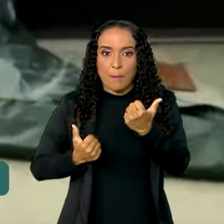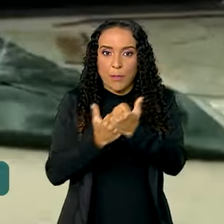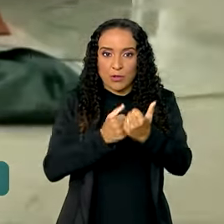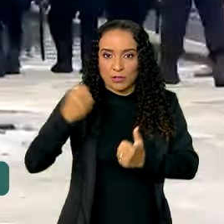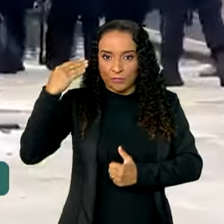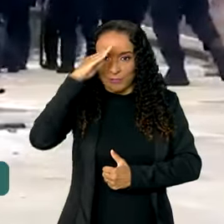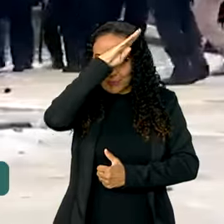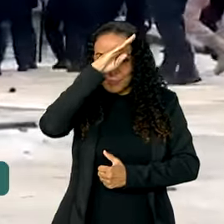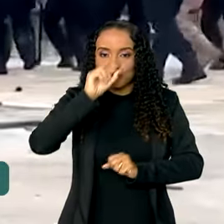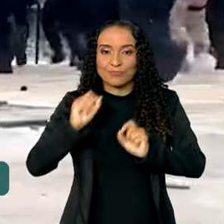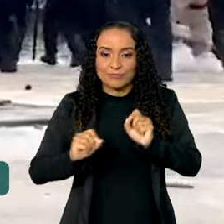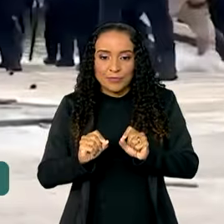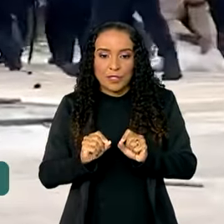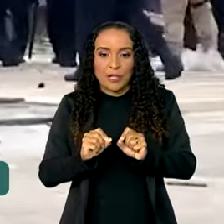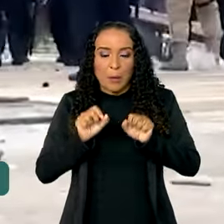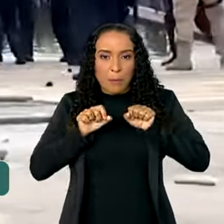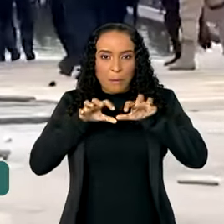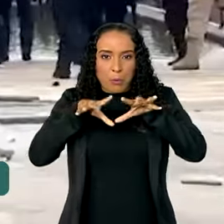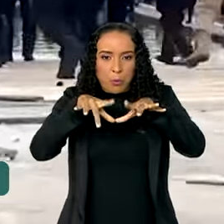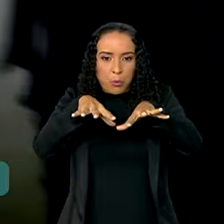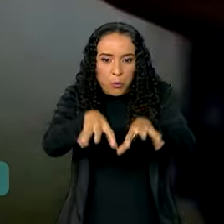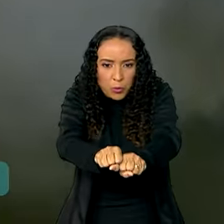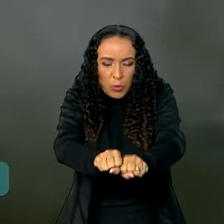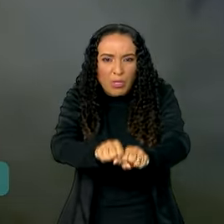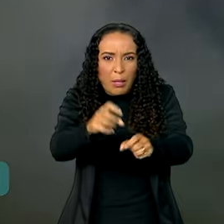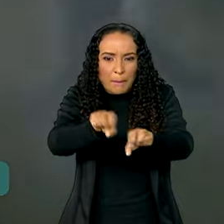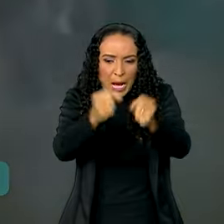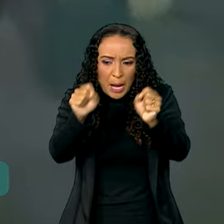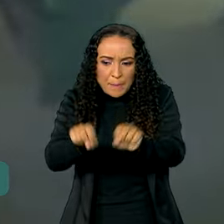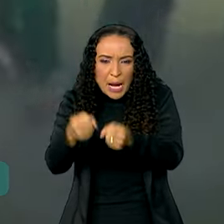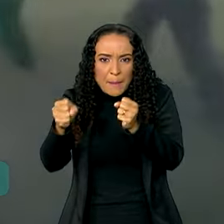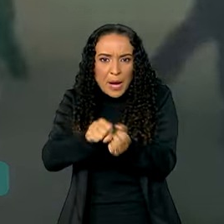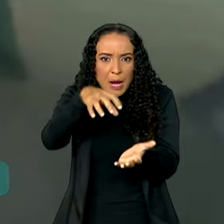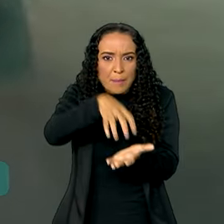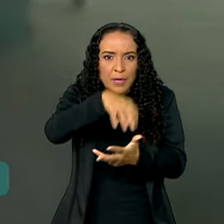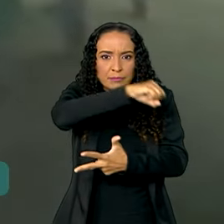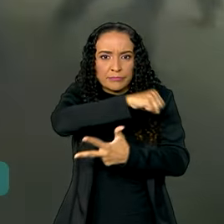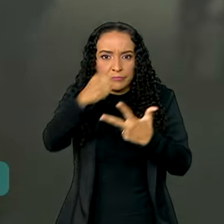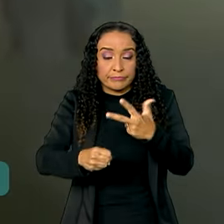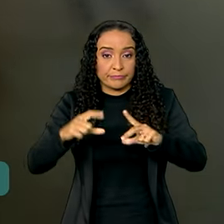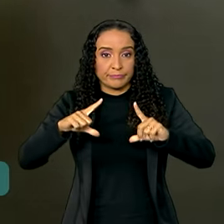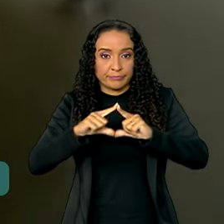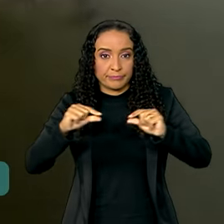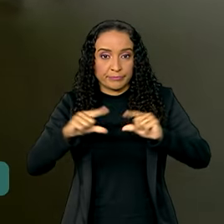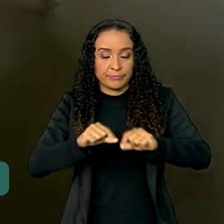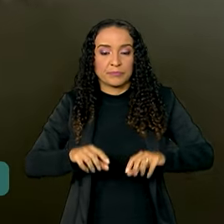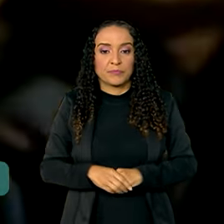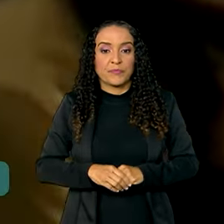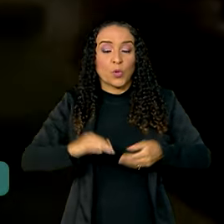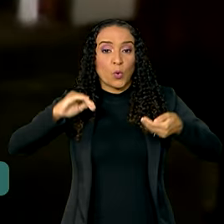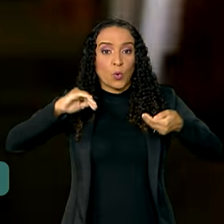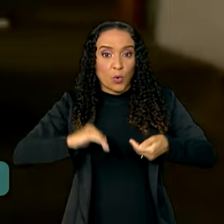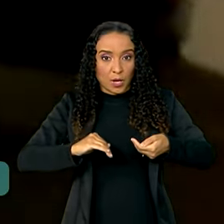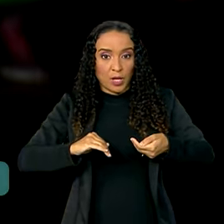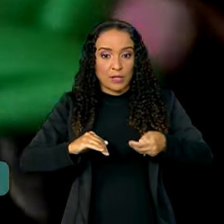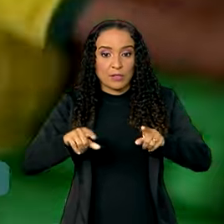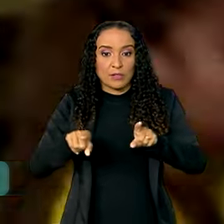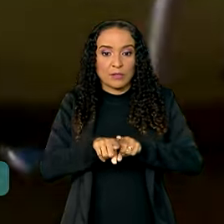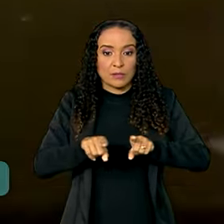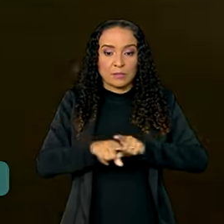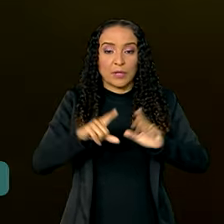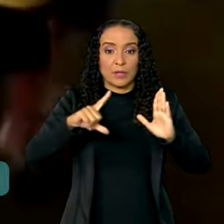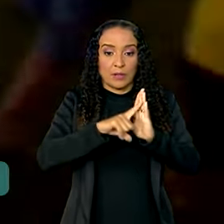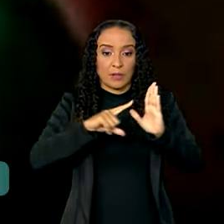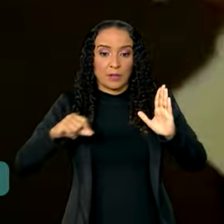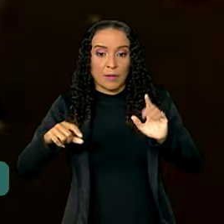ex-presidente Jair Bolsonaro invadiram e vandalizaram as sedes dos três poderes em Brasília, o Congresso Nacional, o Palácio do